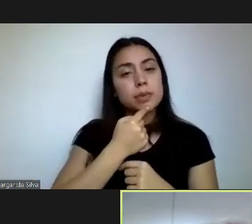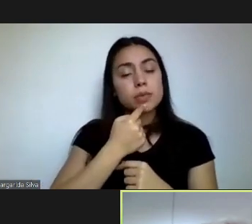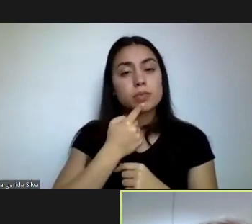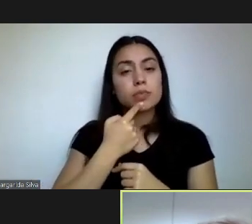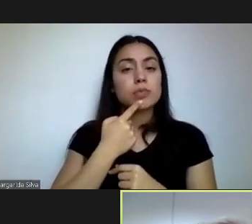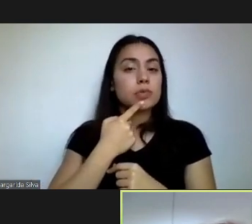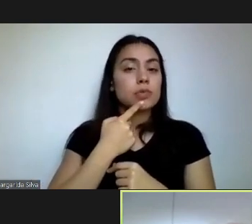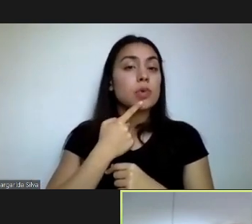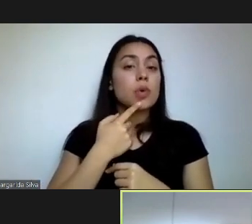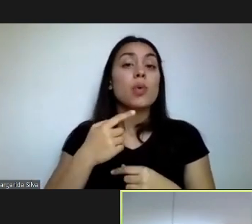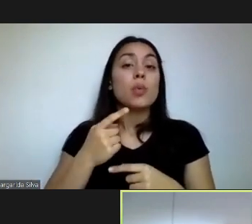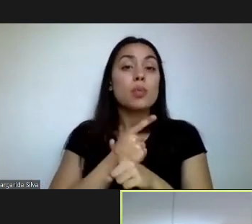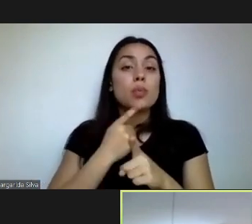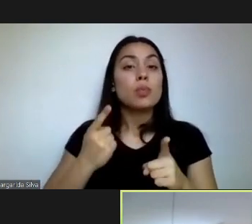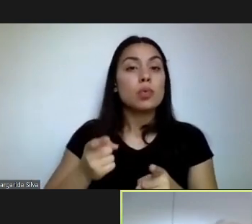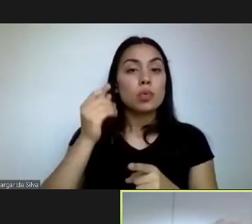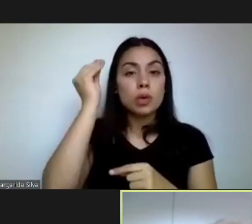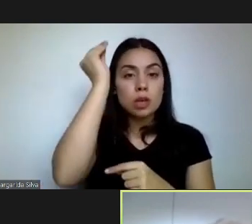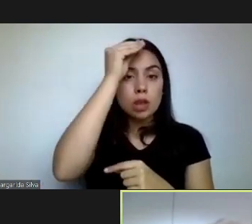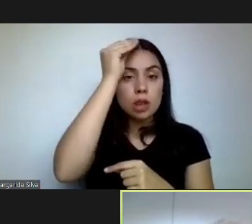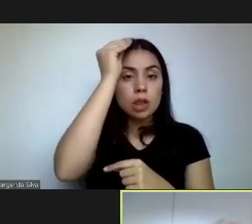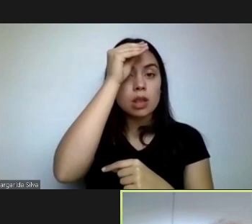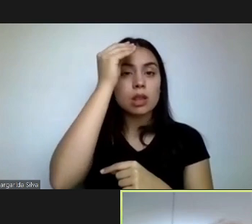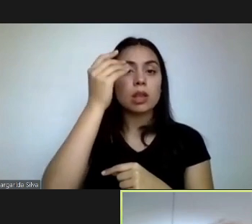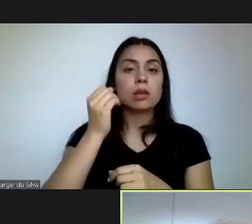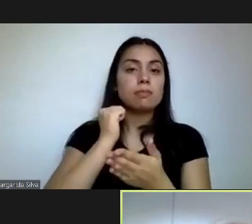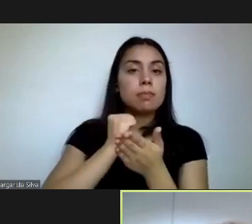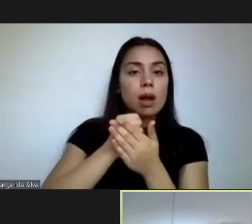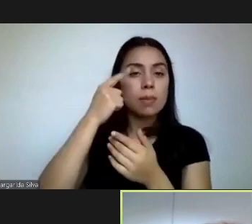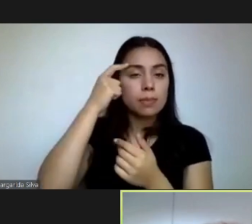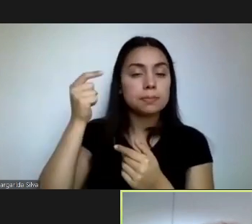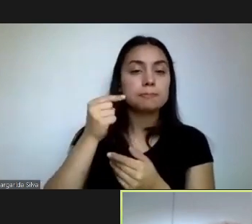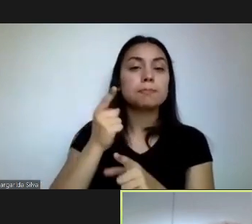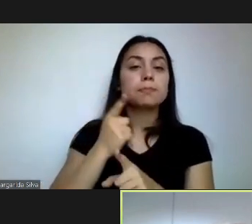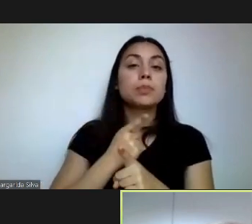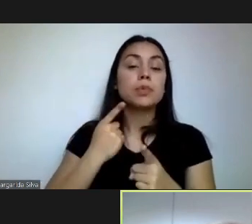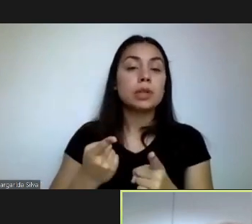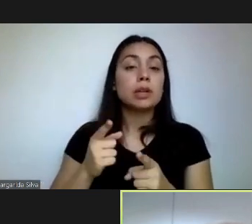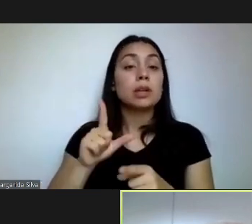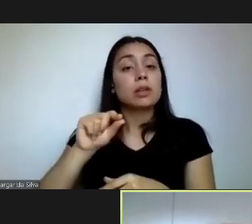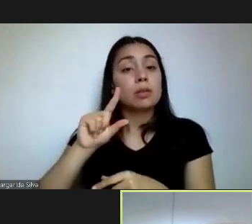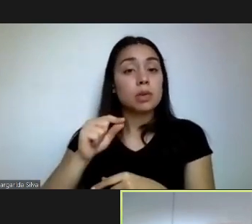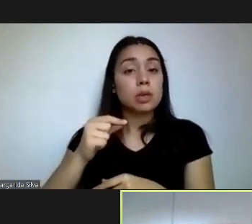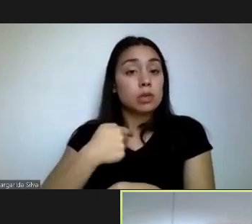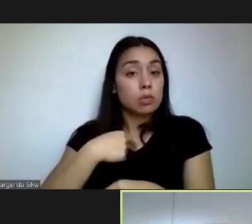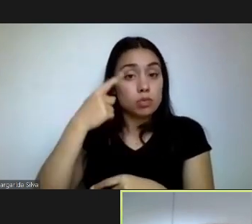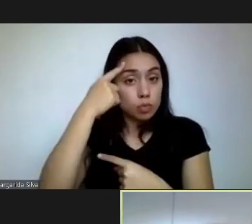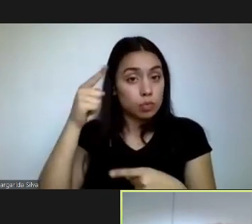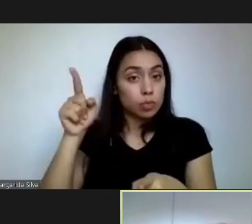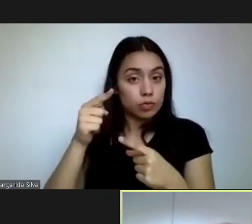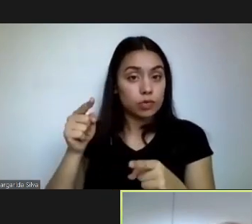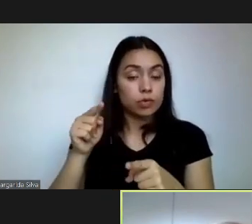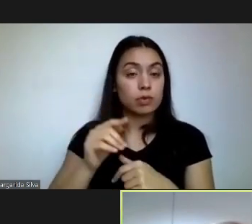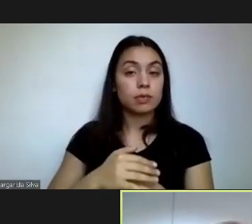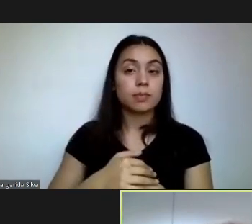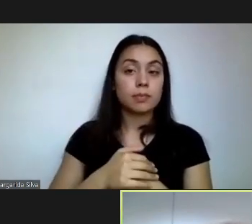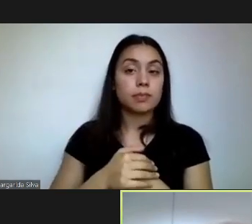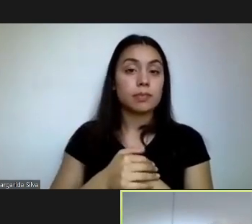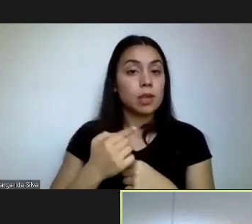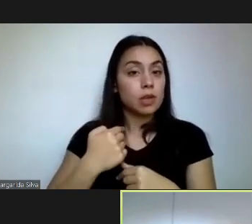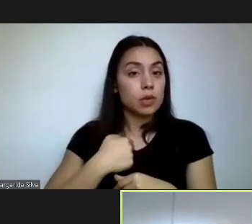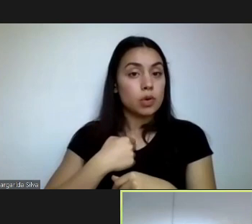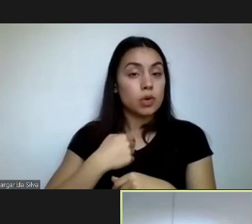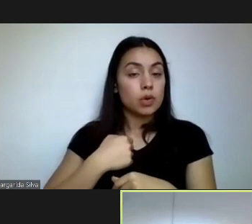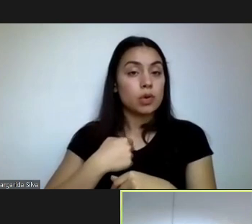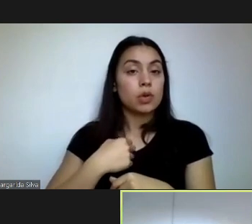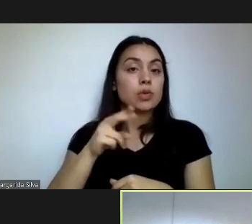estas questões e por estes temas. E depois, porque também como professora, eu sou professora, sou diretora-geral,